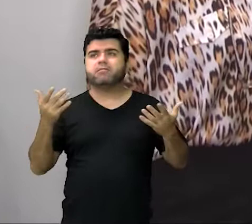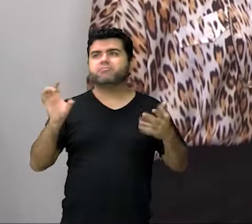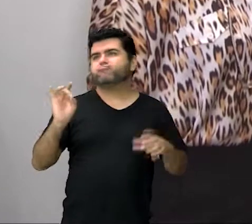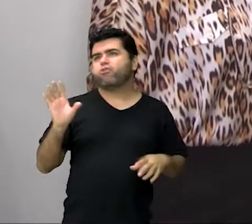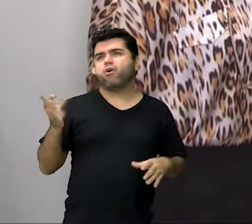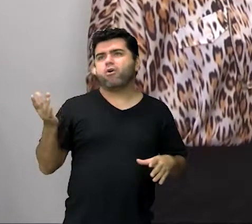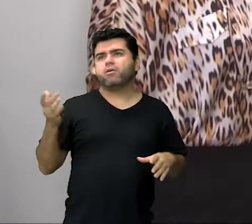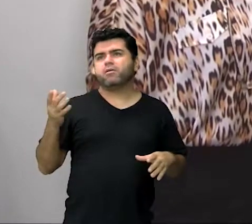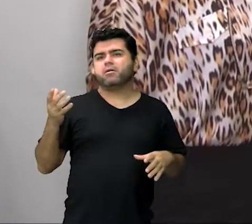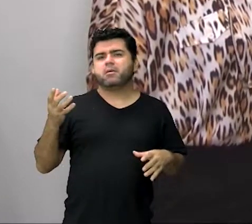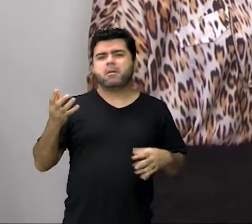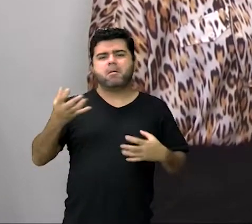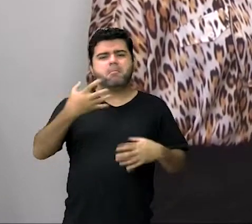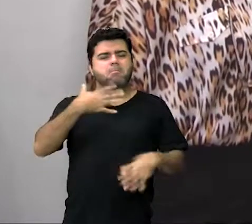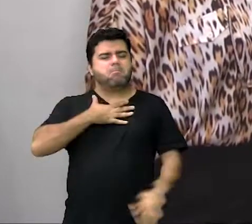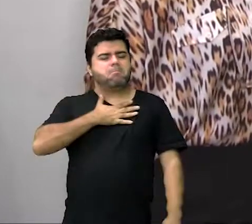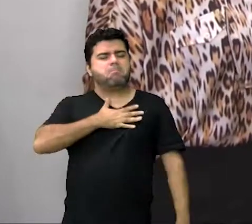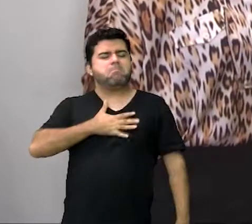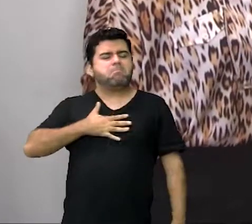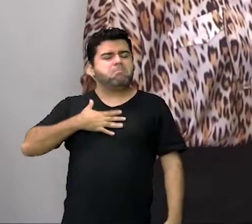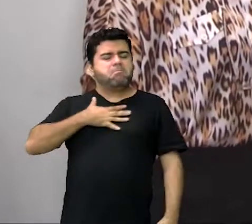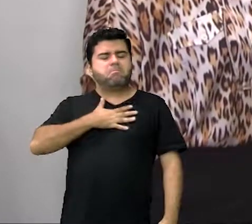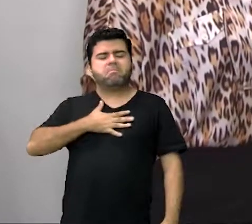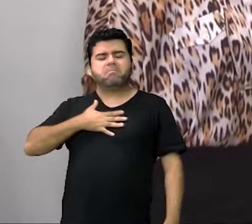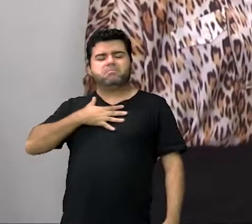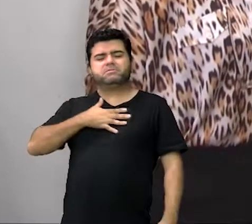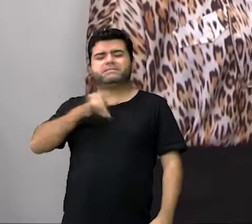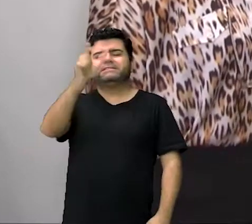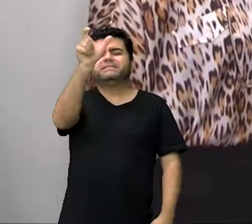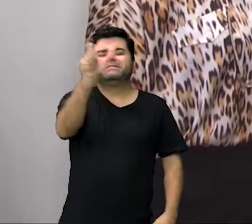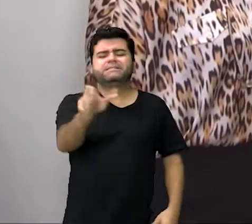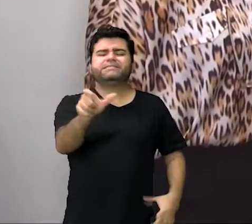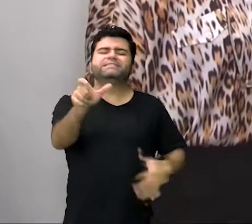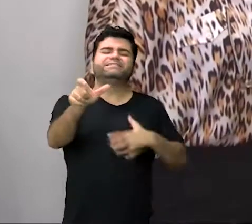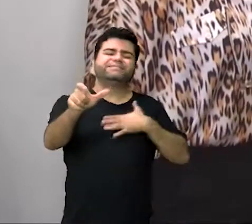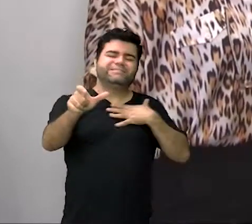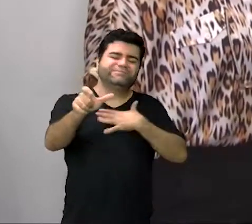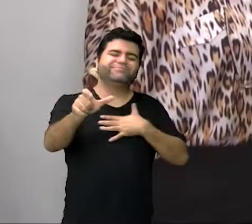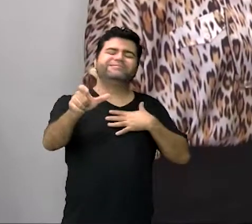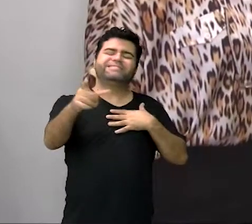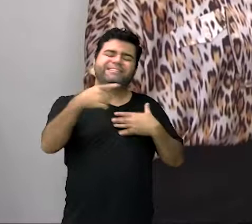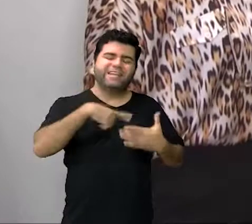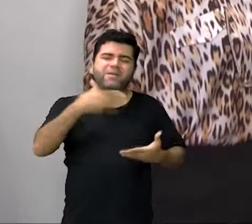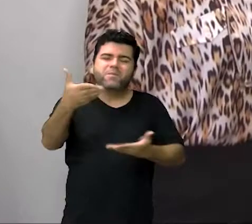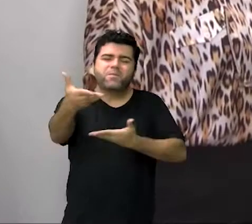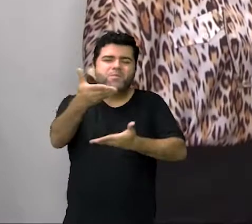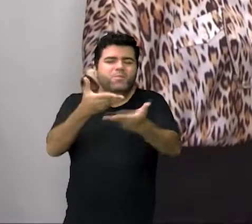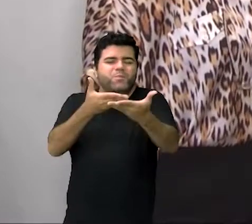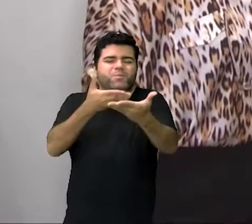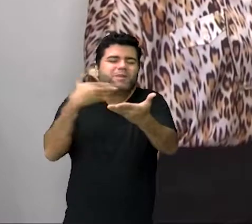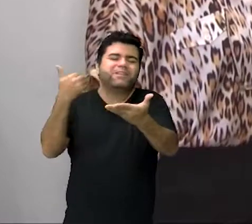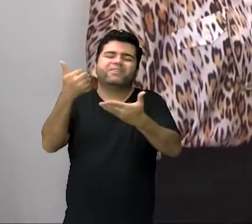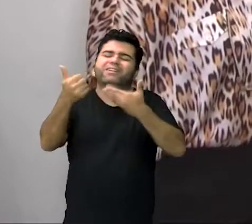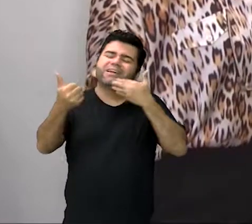para sentir o prazer da outra pessoa tendo o prazer de ter melhorado. Eu mesmo sou uma pessoa